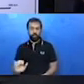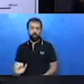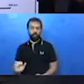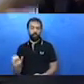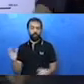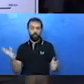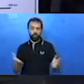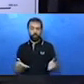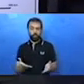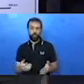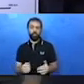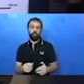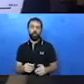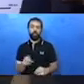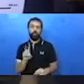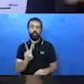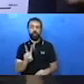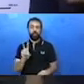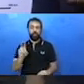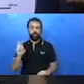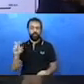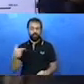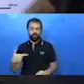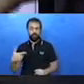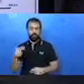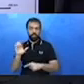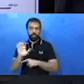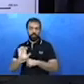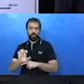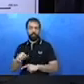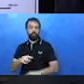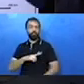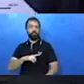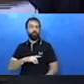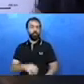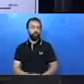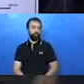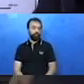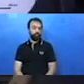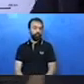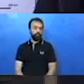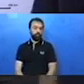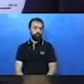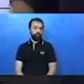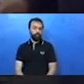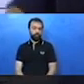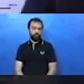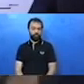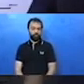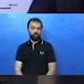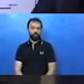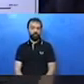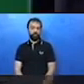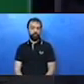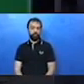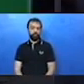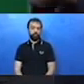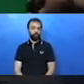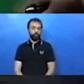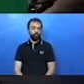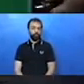há 27 unidades federativas. Então, nós temos hoje 27 estados.